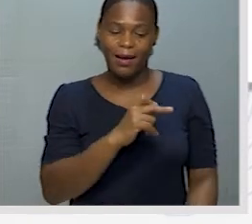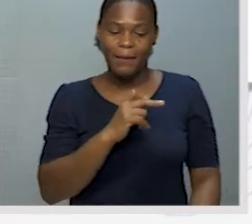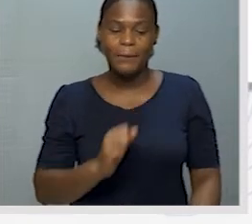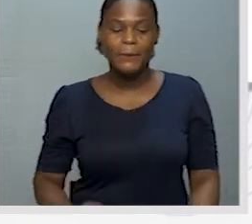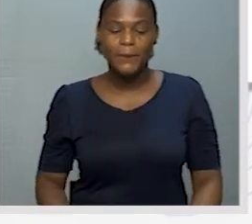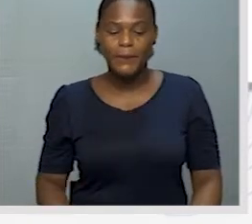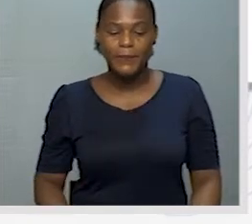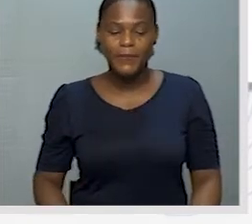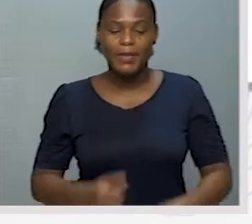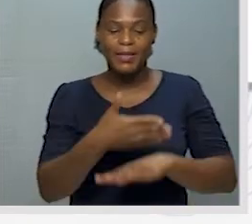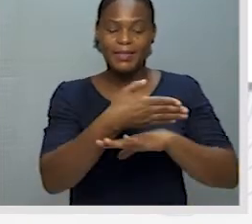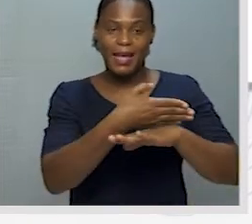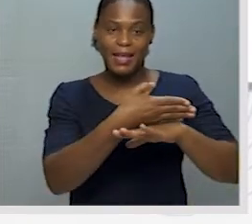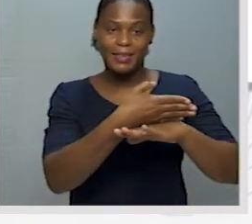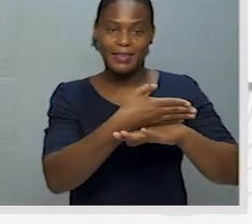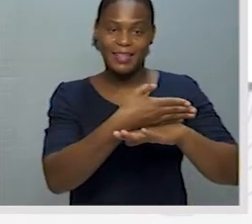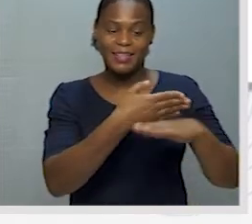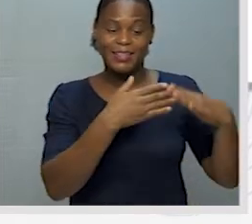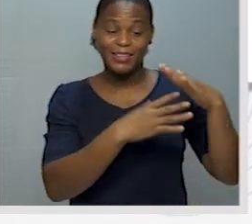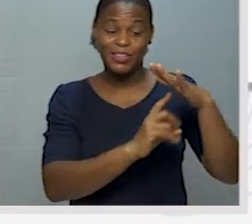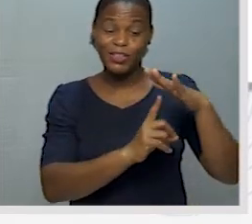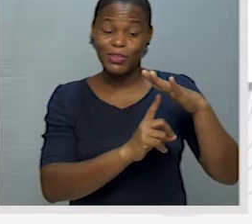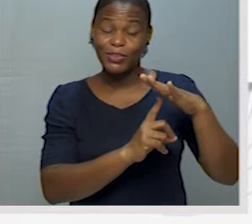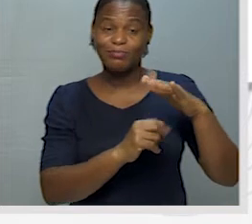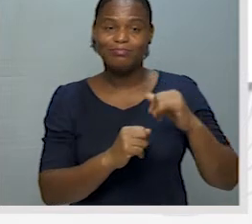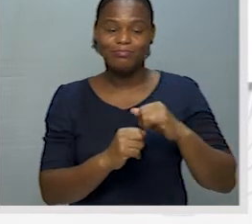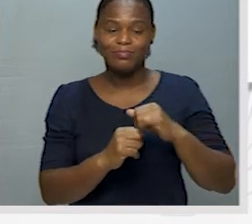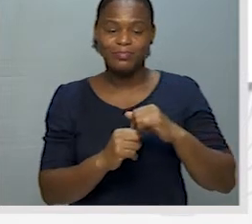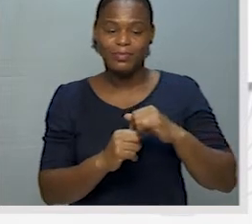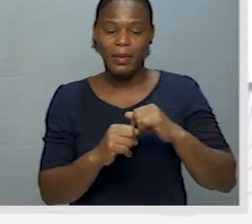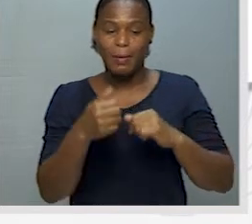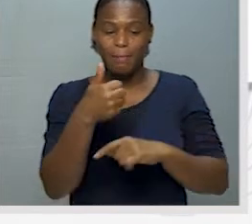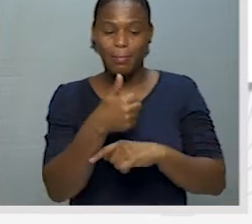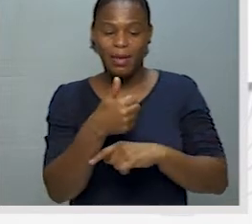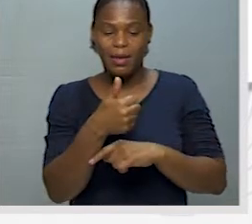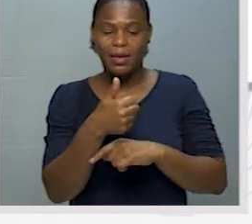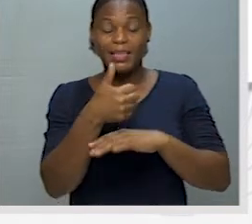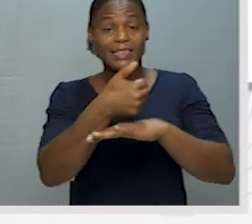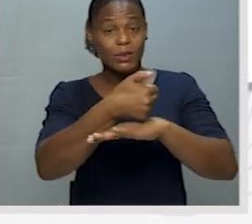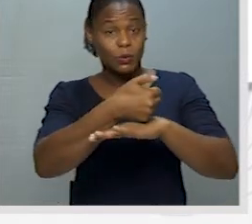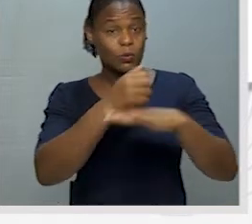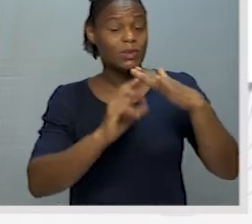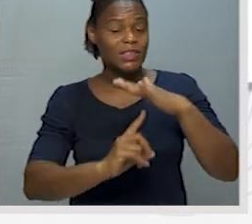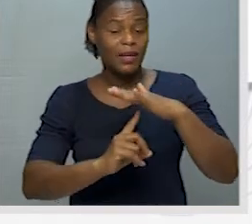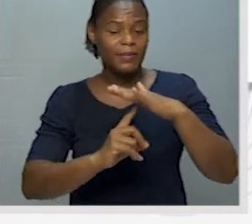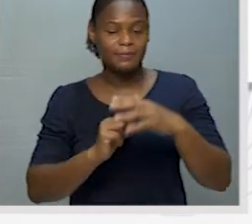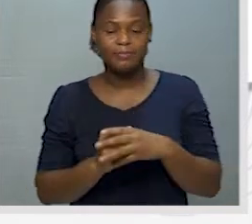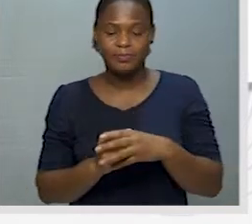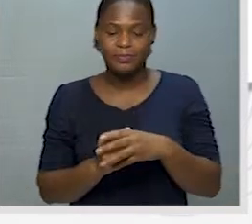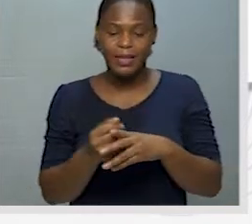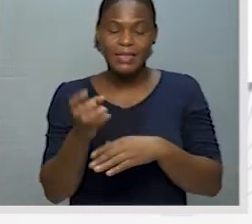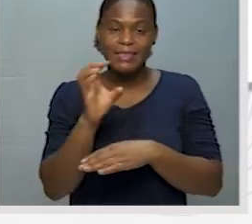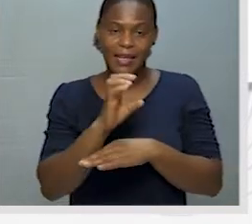A, 7 sobre 16. Opção B, 5 sobre